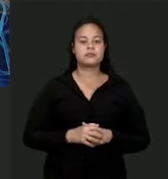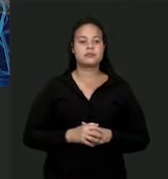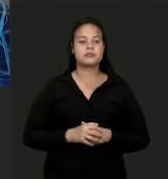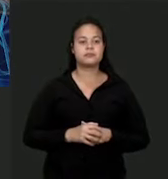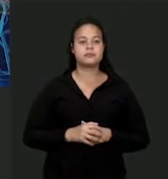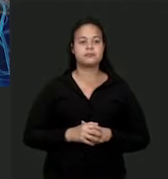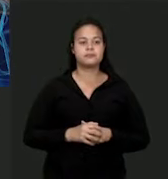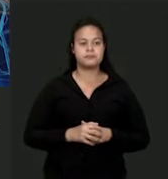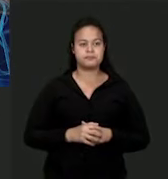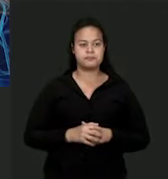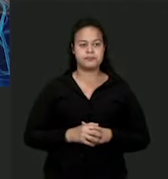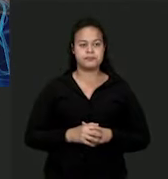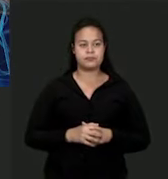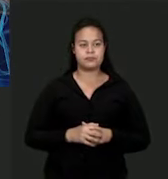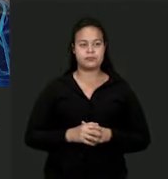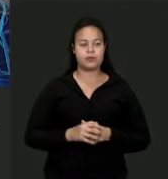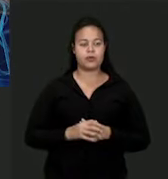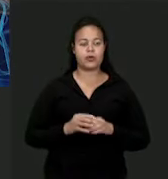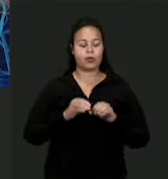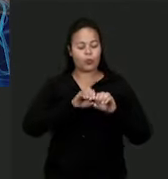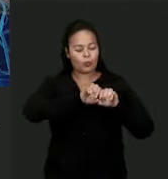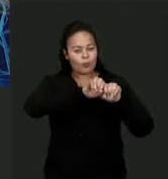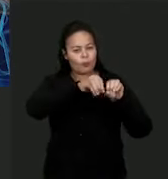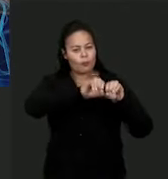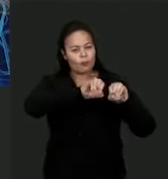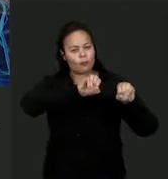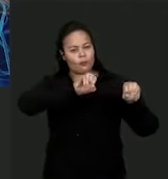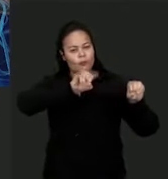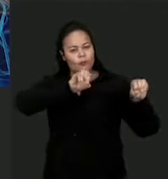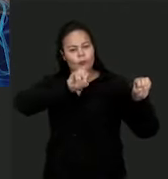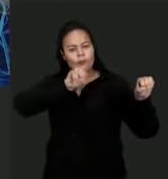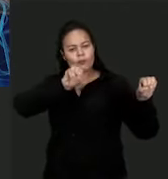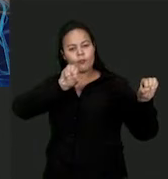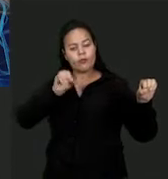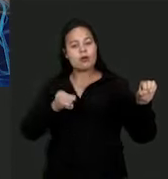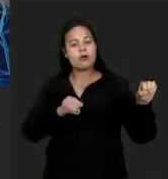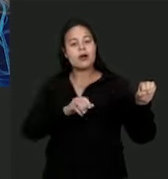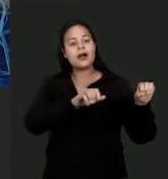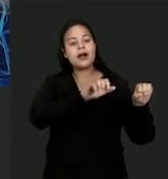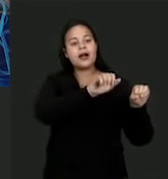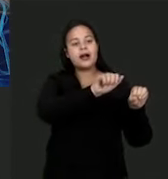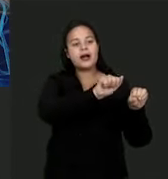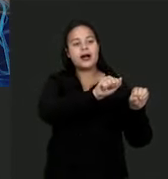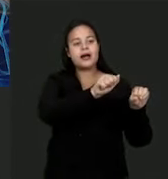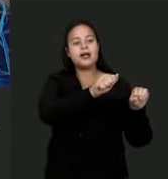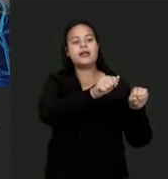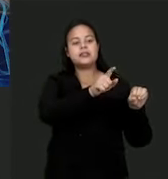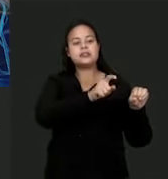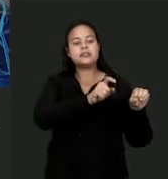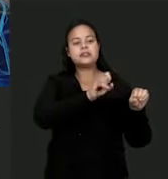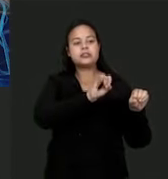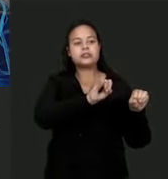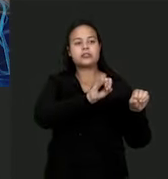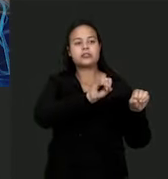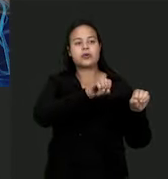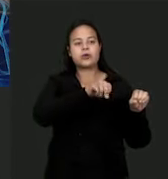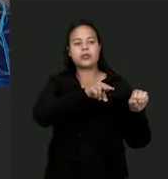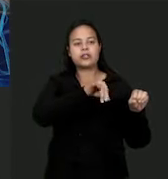Essa parte prolongada da célula é chamada de axônio.